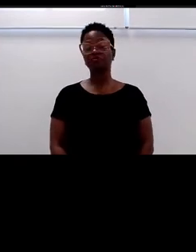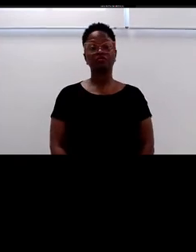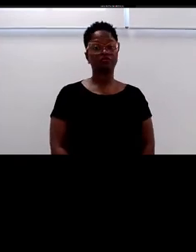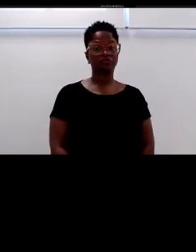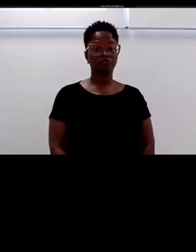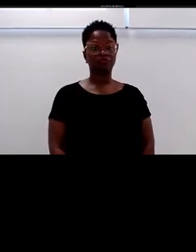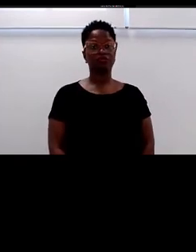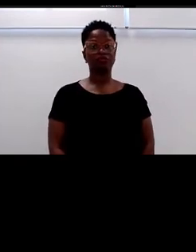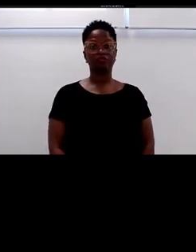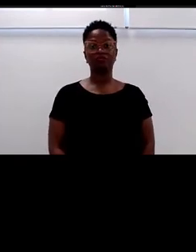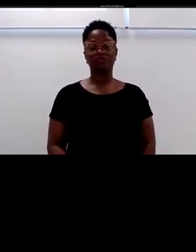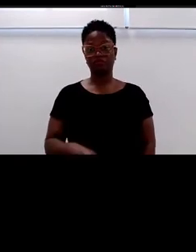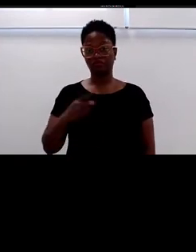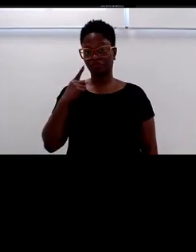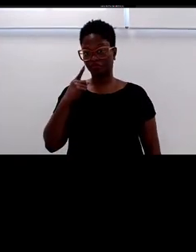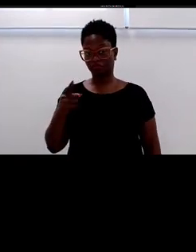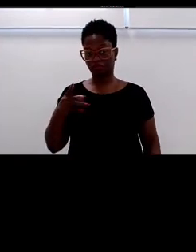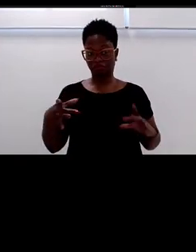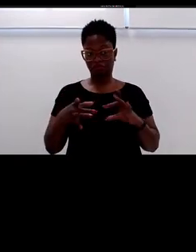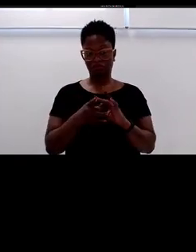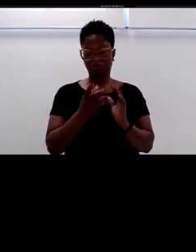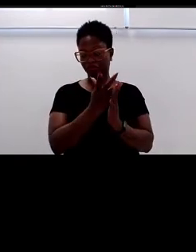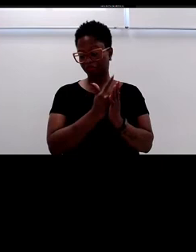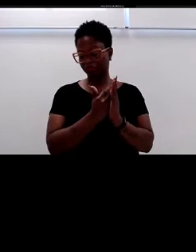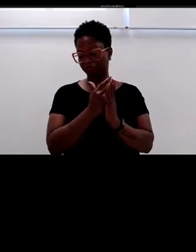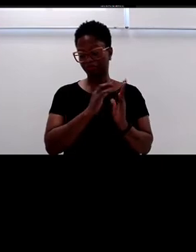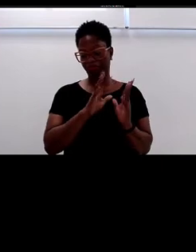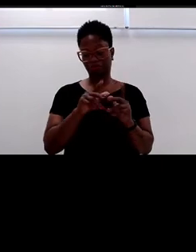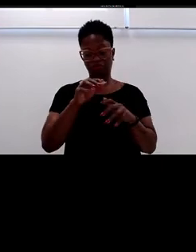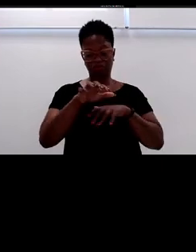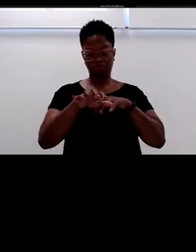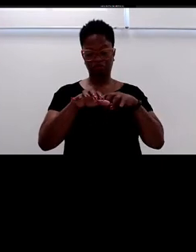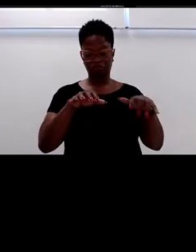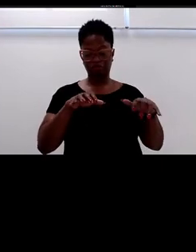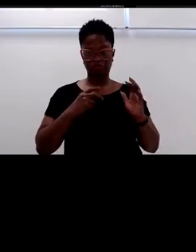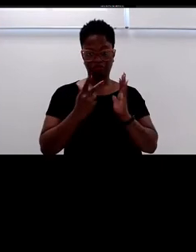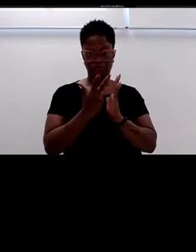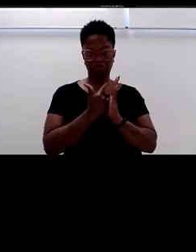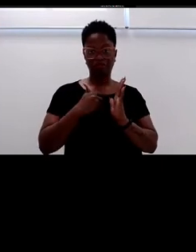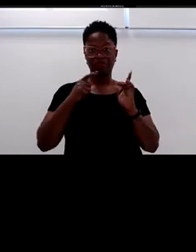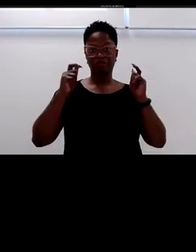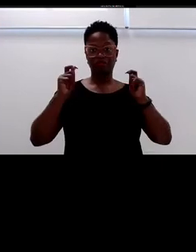Olha, olha a ligação. Toda essa forma aqui, o que vai dar